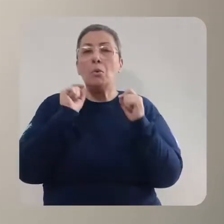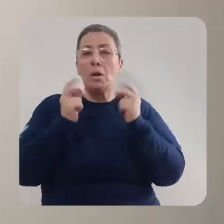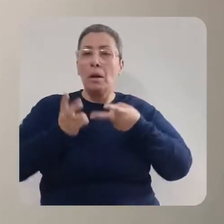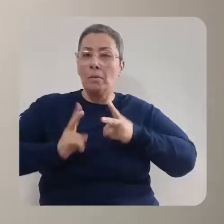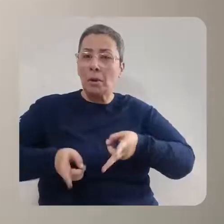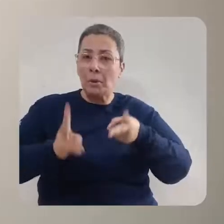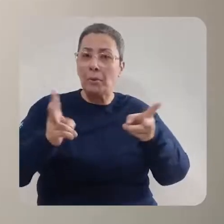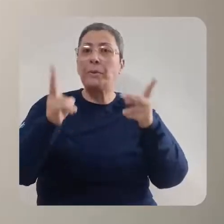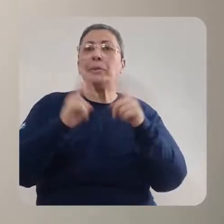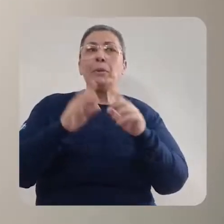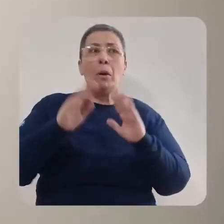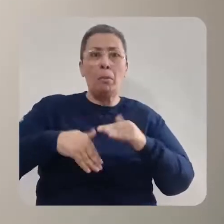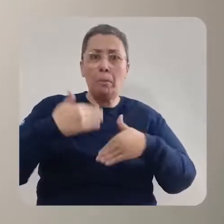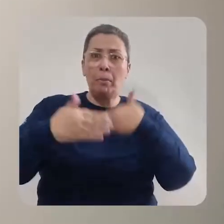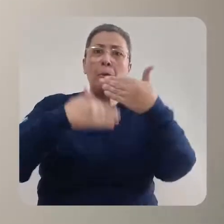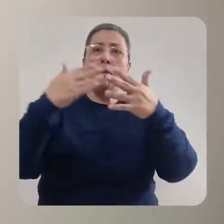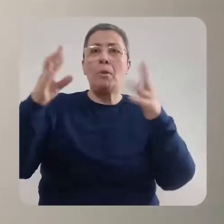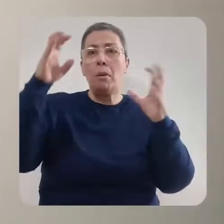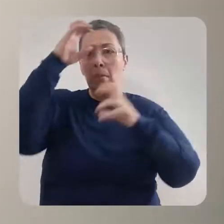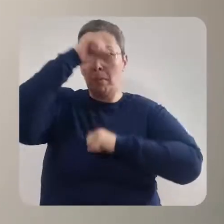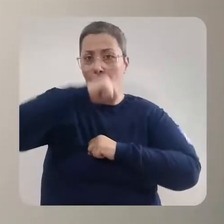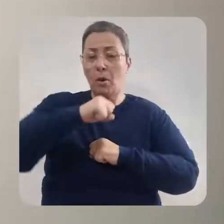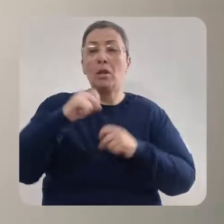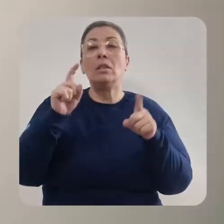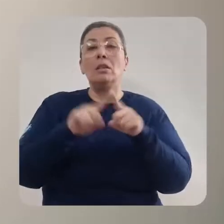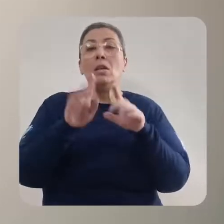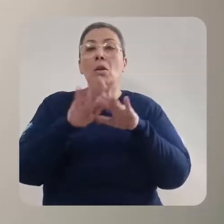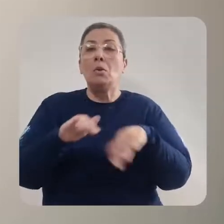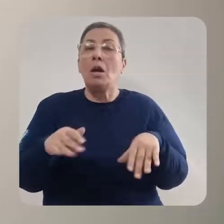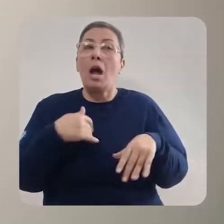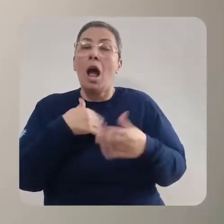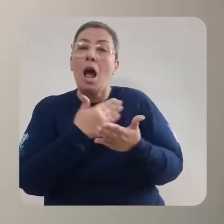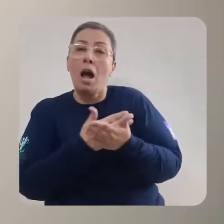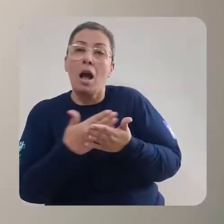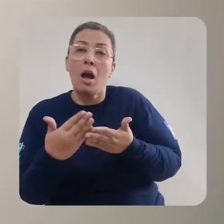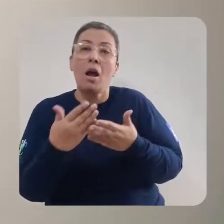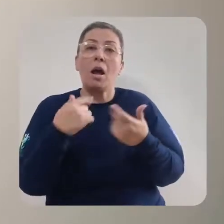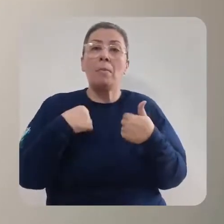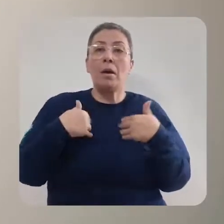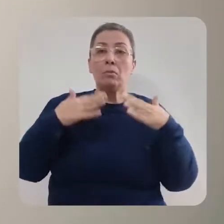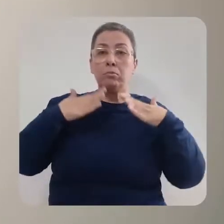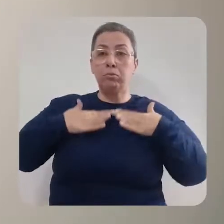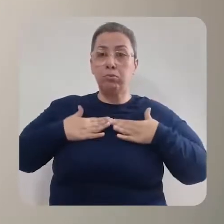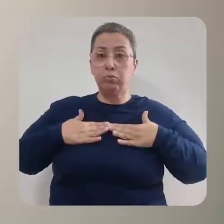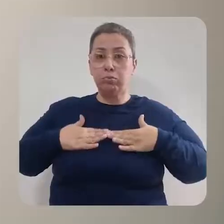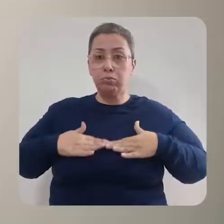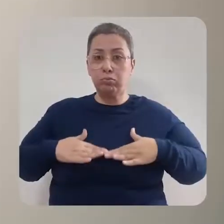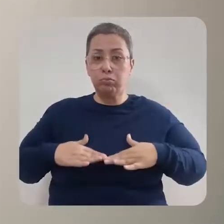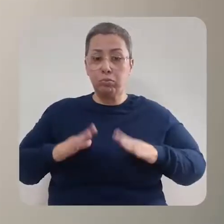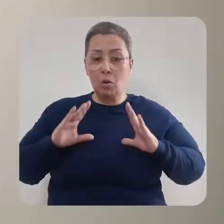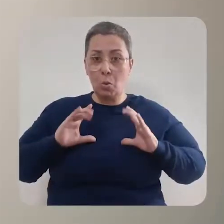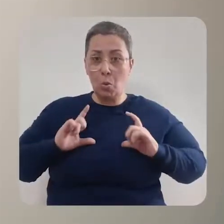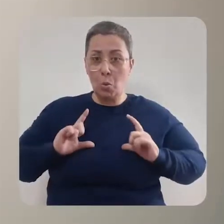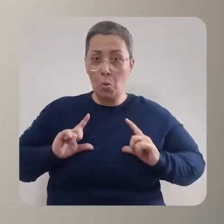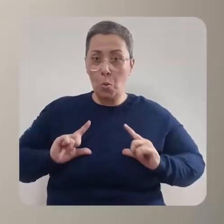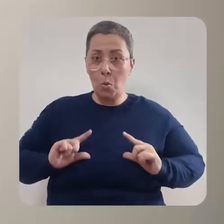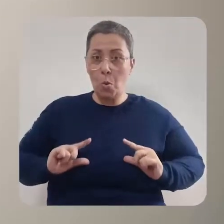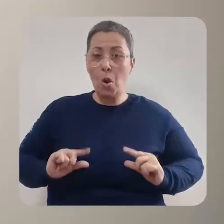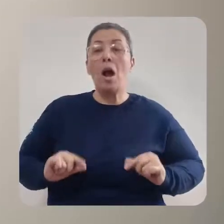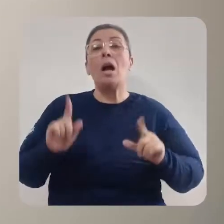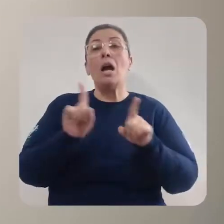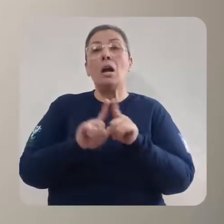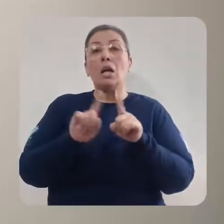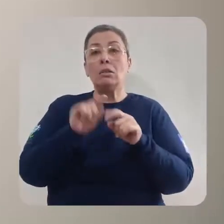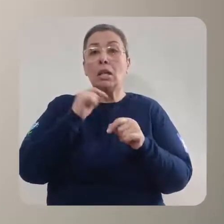eu continuo nesse percurso de aprendizagem, a criança começa a baixar a frequência desses comportamentos